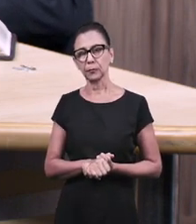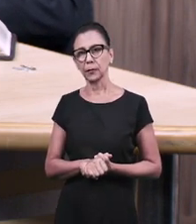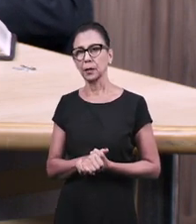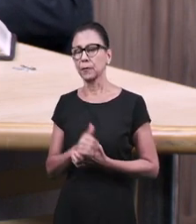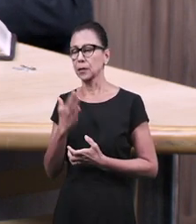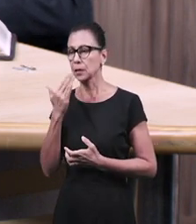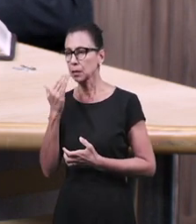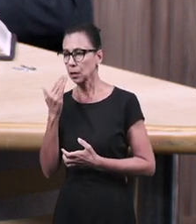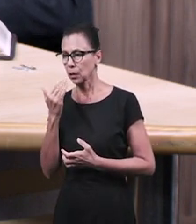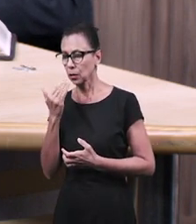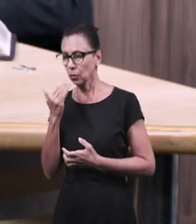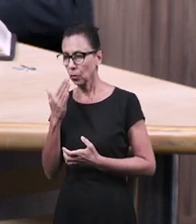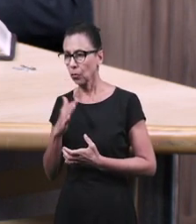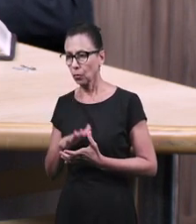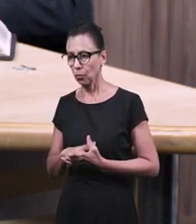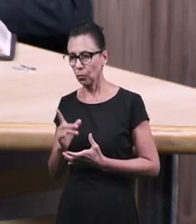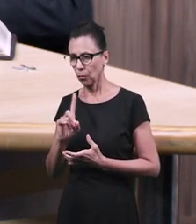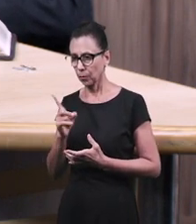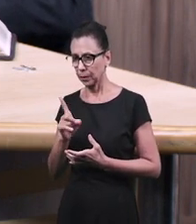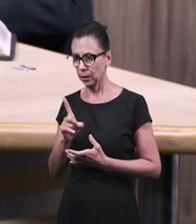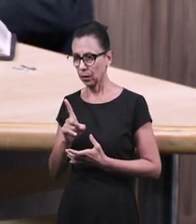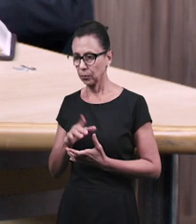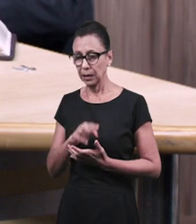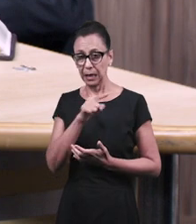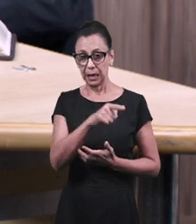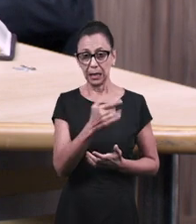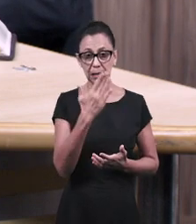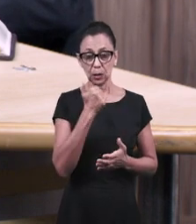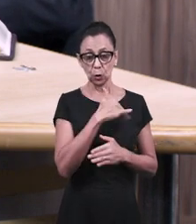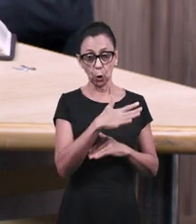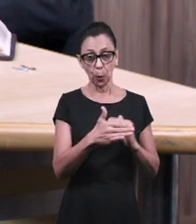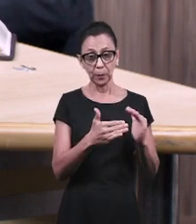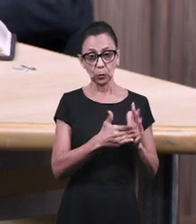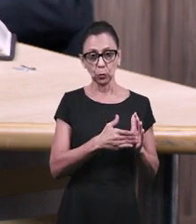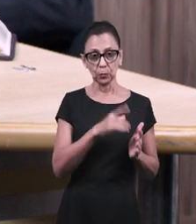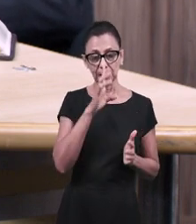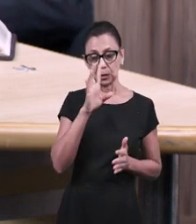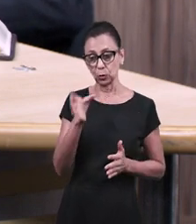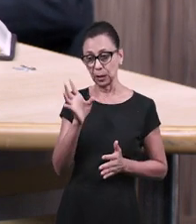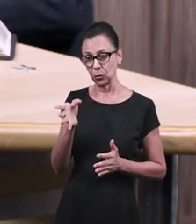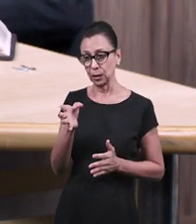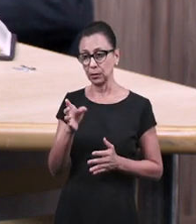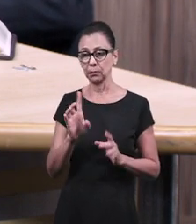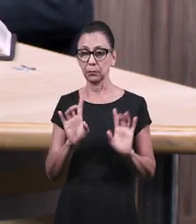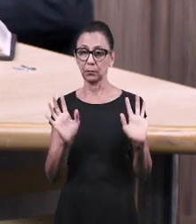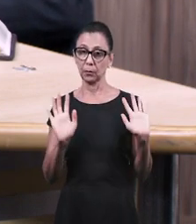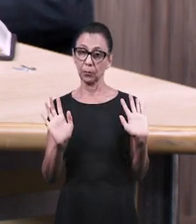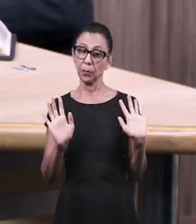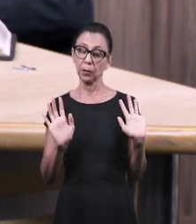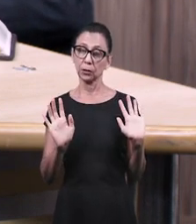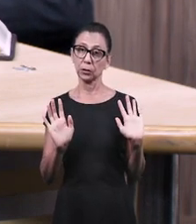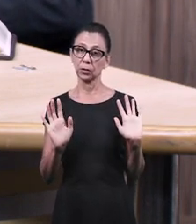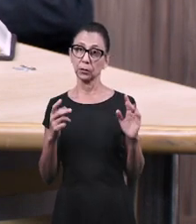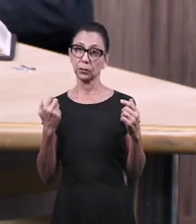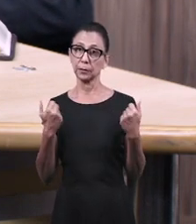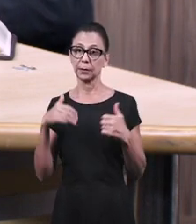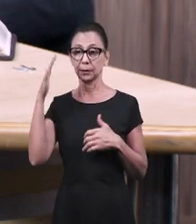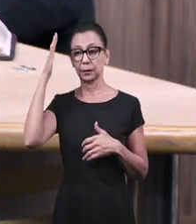Jesus morreu por ele. Sim. Não é? E o que não come, não julgue o que come, porque Deus o recebeu assim.